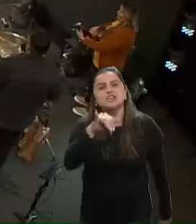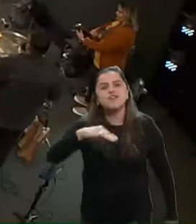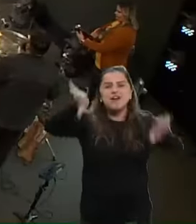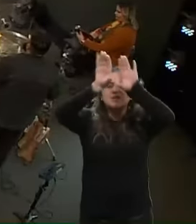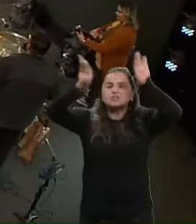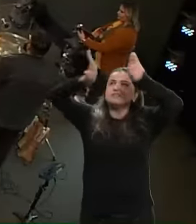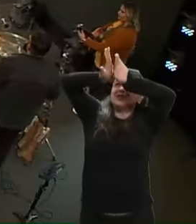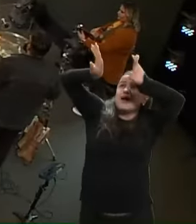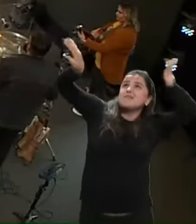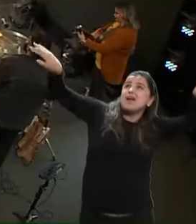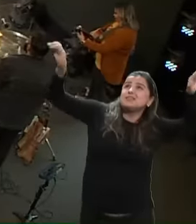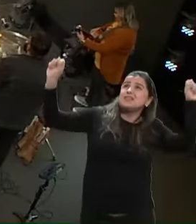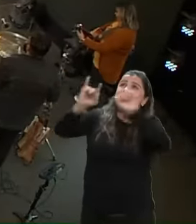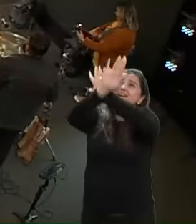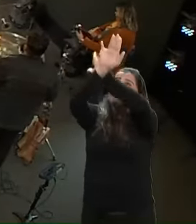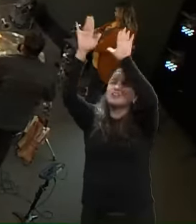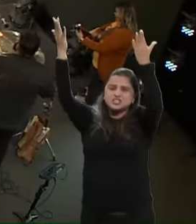desce.